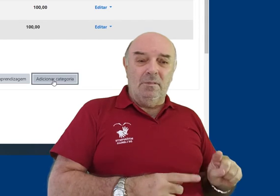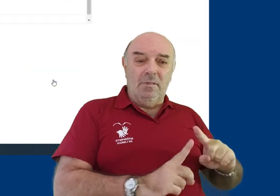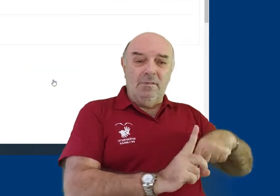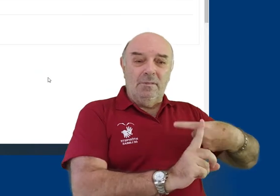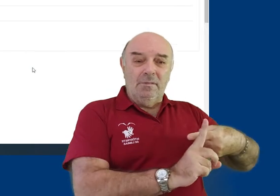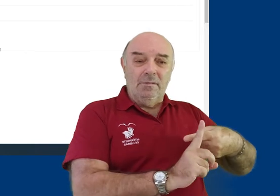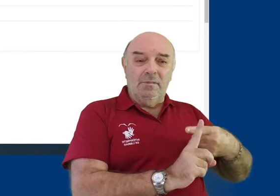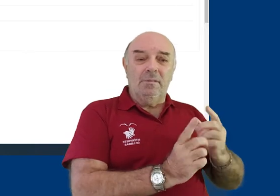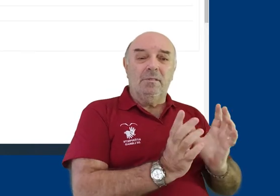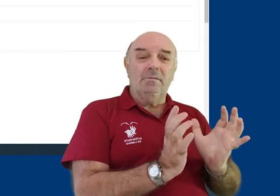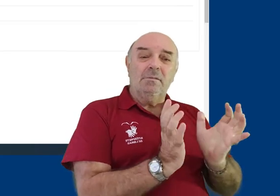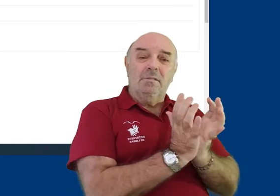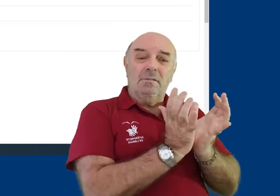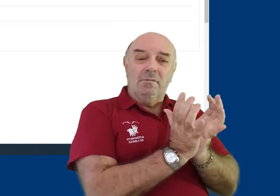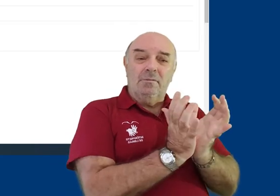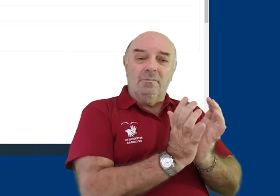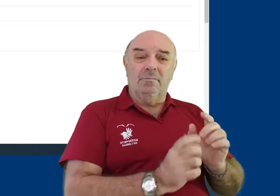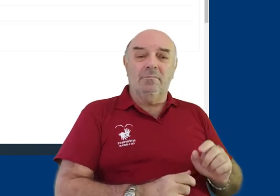adiciona a categoria.